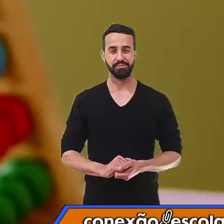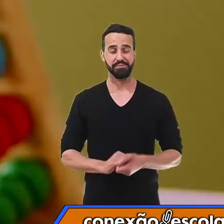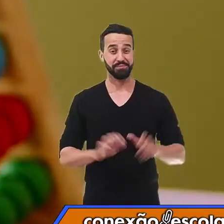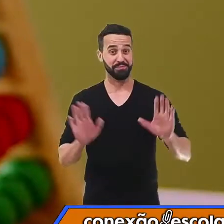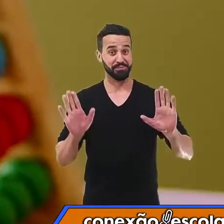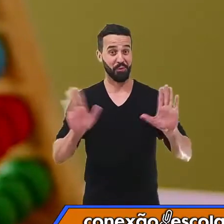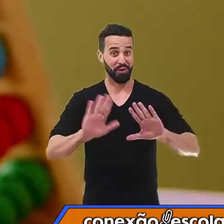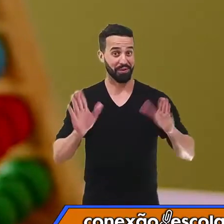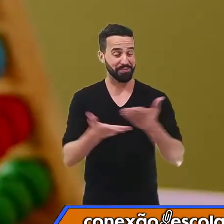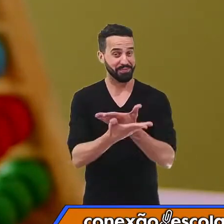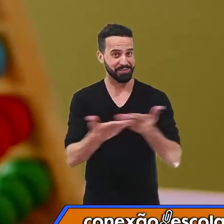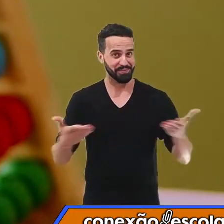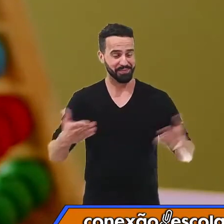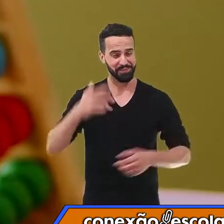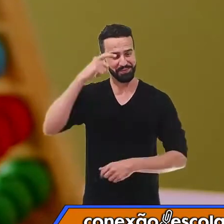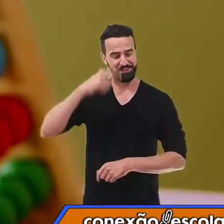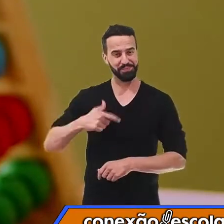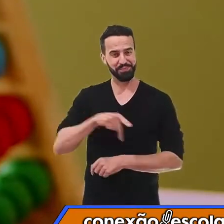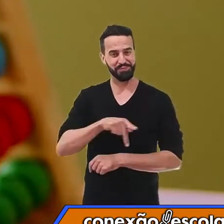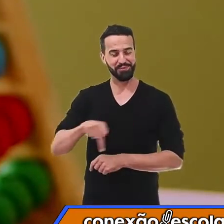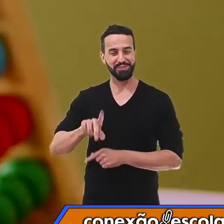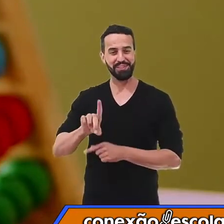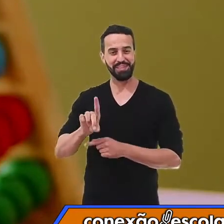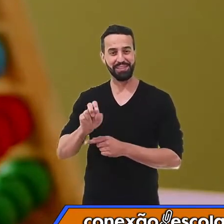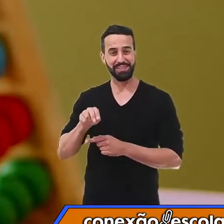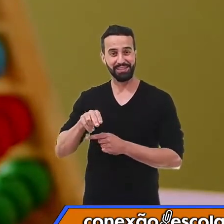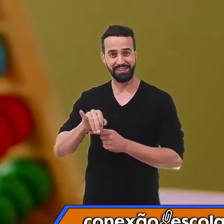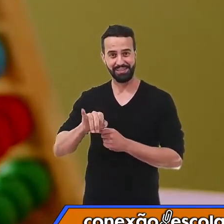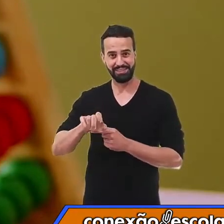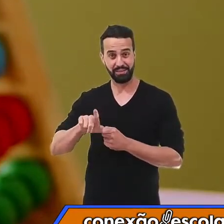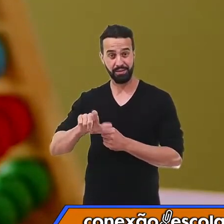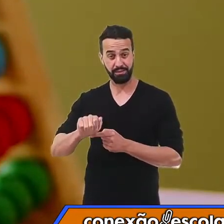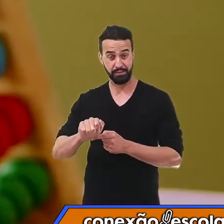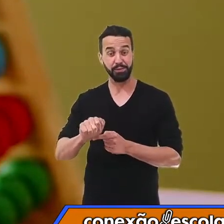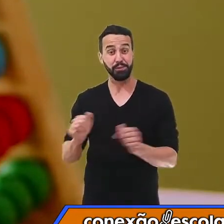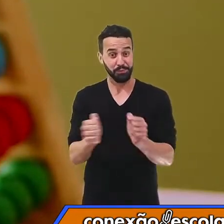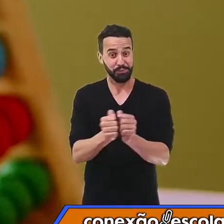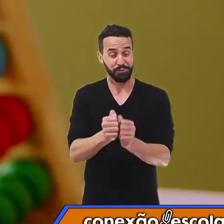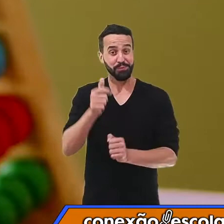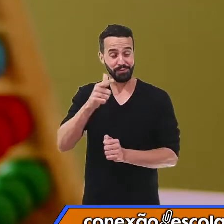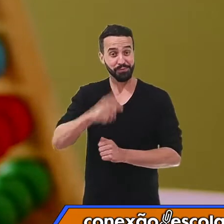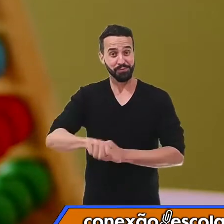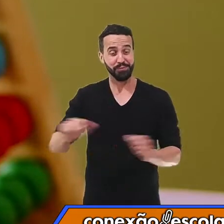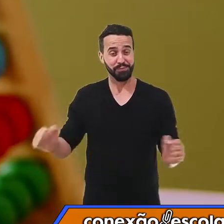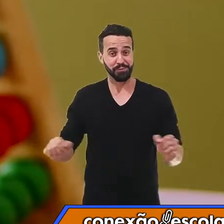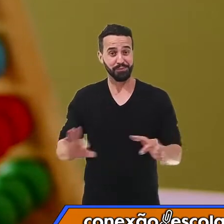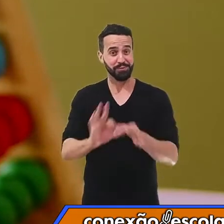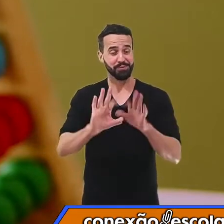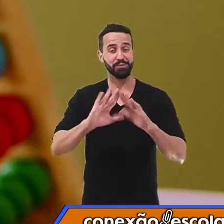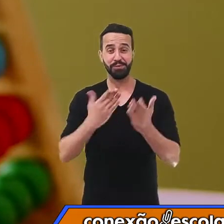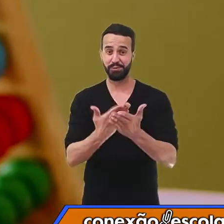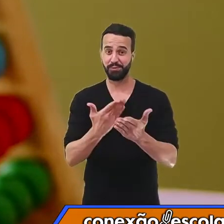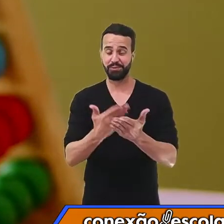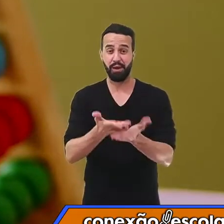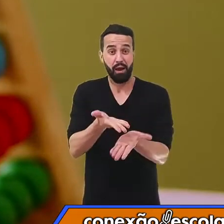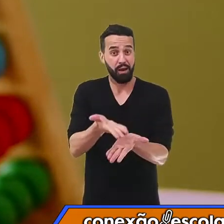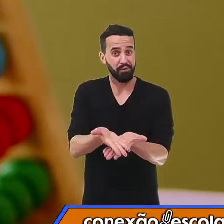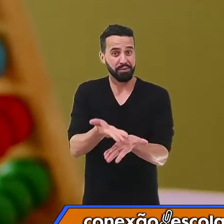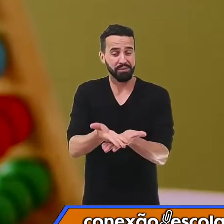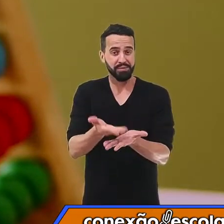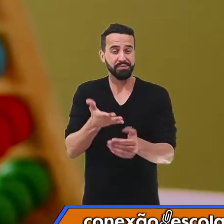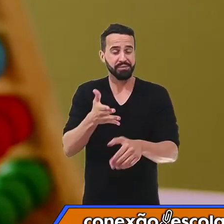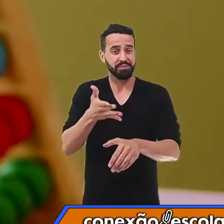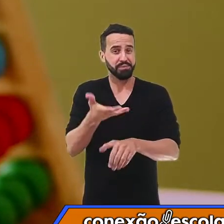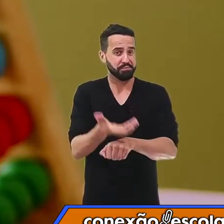Olá, pessoal! Eu sou a professora Daniela. Estaremos juntos hoje no Conexão Escola para a nossa aula de